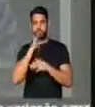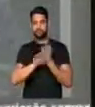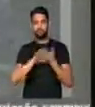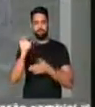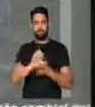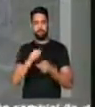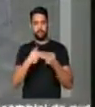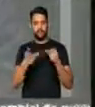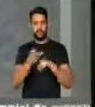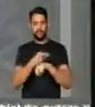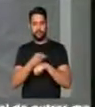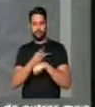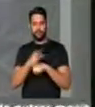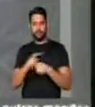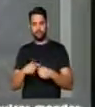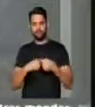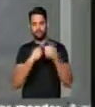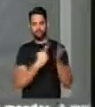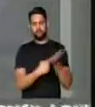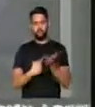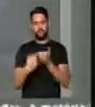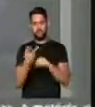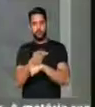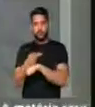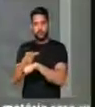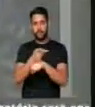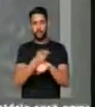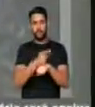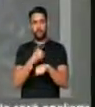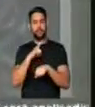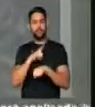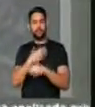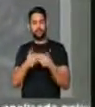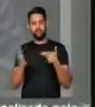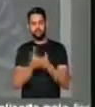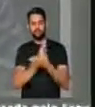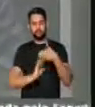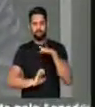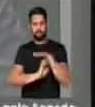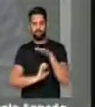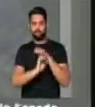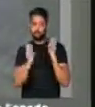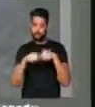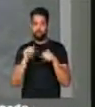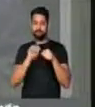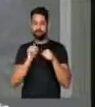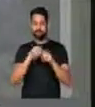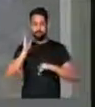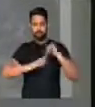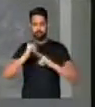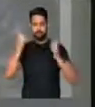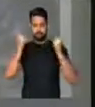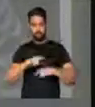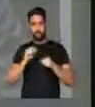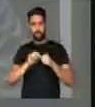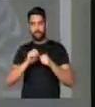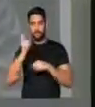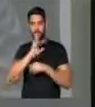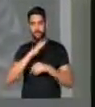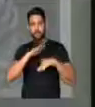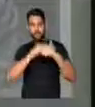ineficientes e buscar as parcerias, e buscar aquelas empresas que podem, com competência, fazer o